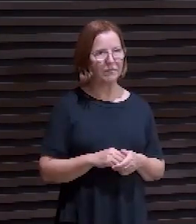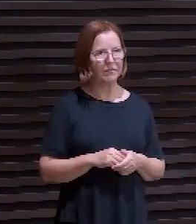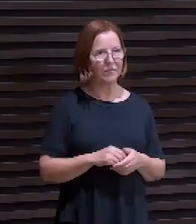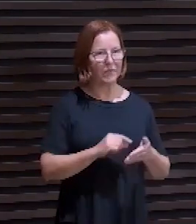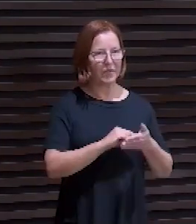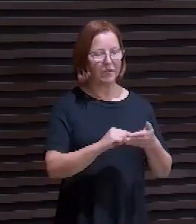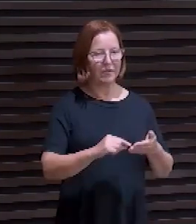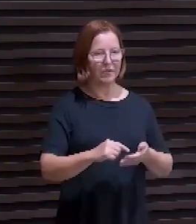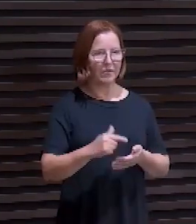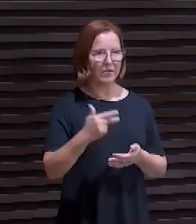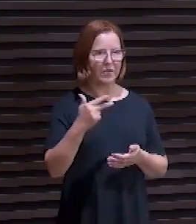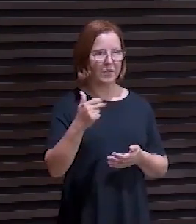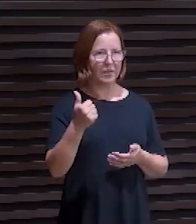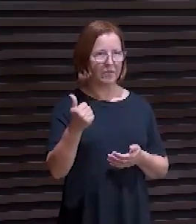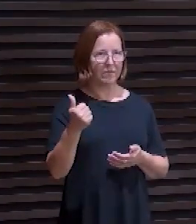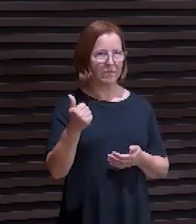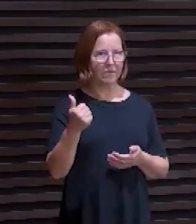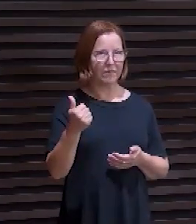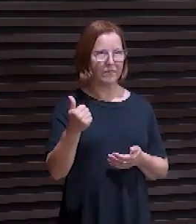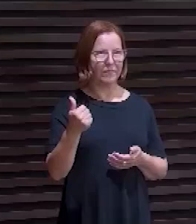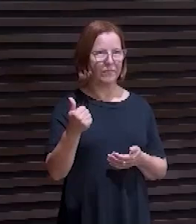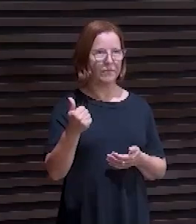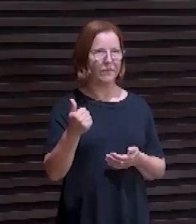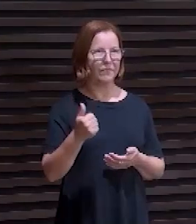Versículo 31